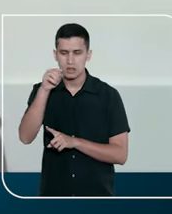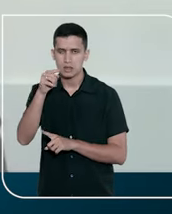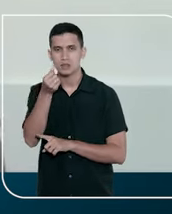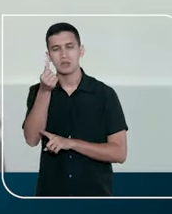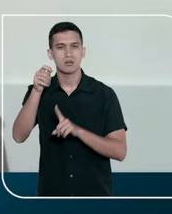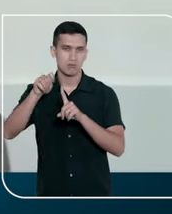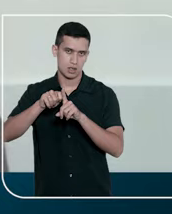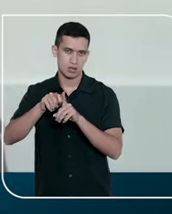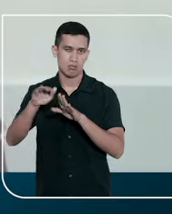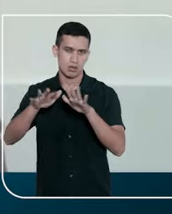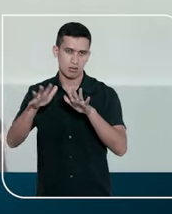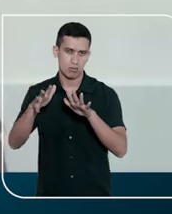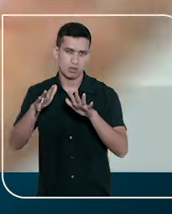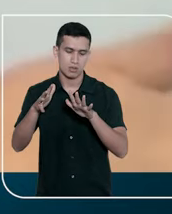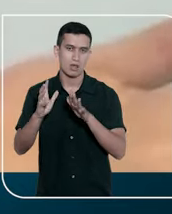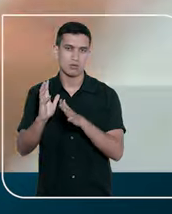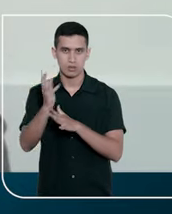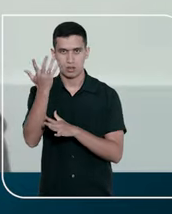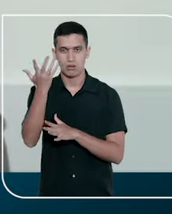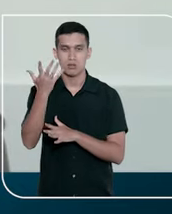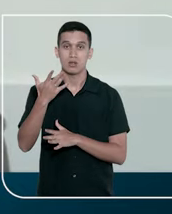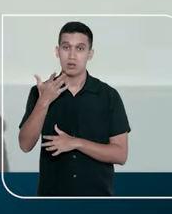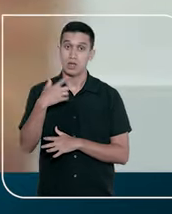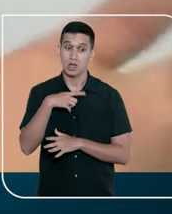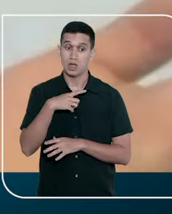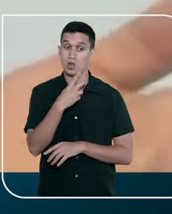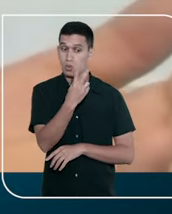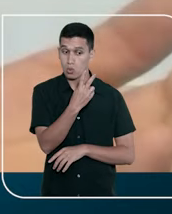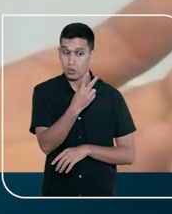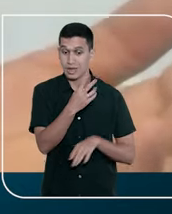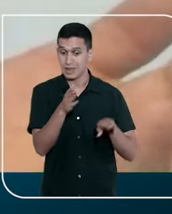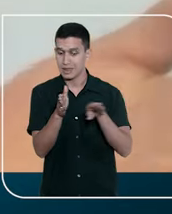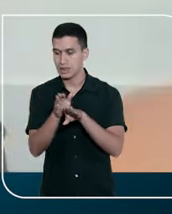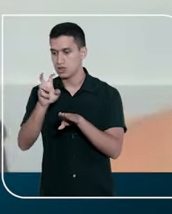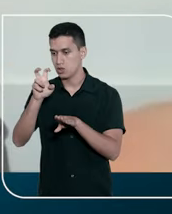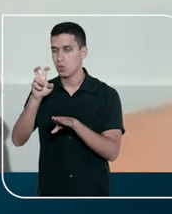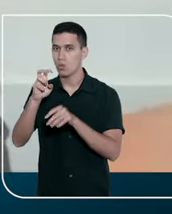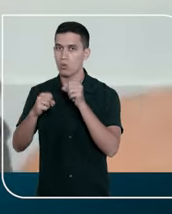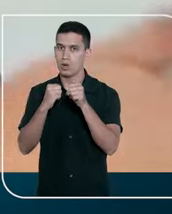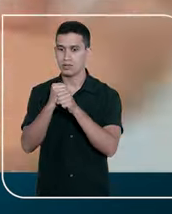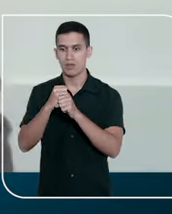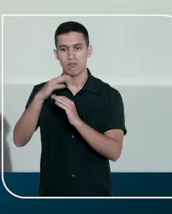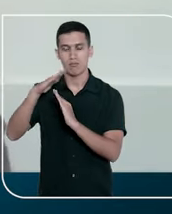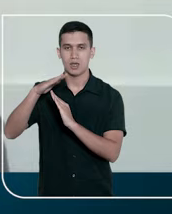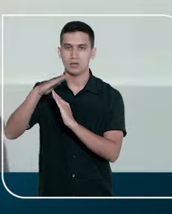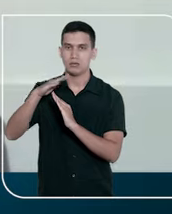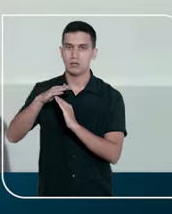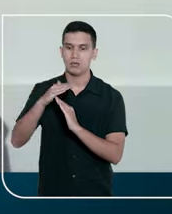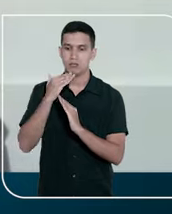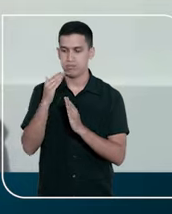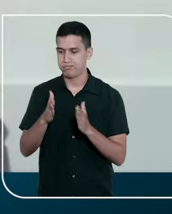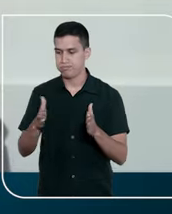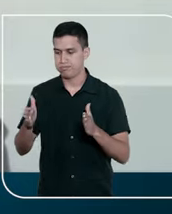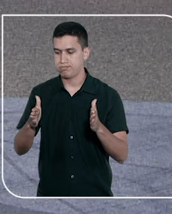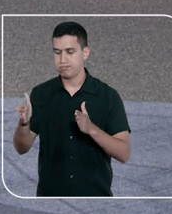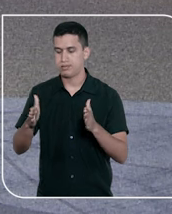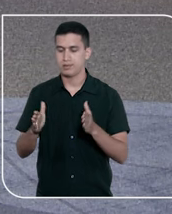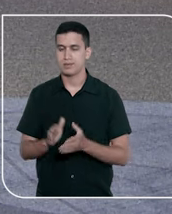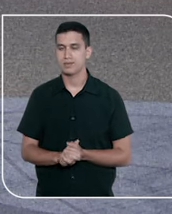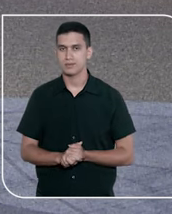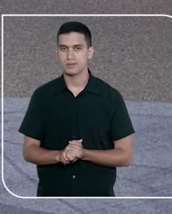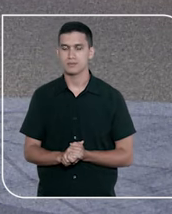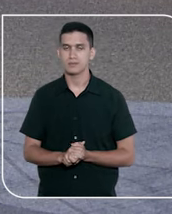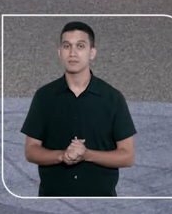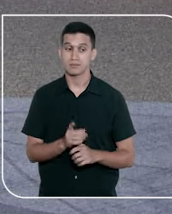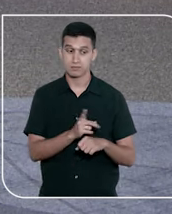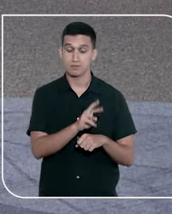contingência. Uhum. Mas sim, você tem que passar 2 e 5 anos, uhum, pelo Código de Defesa do Consumidor e pelo Código Civil. Doutor